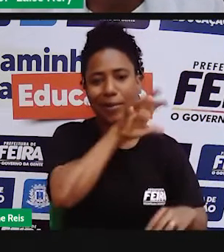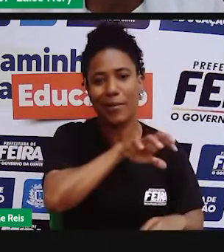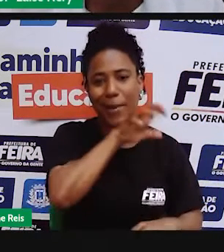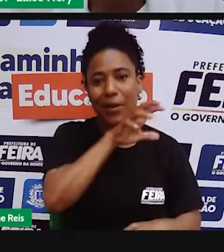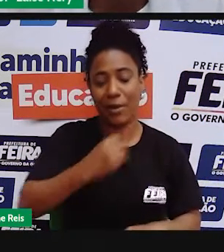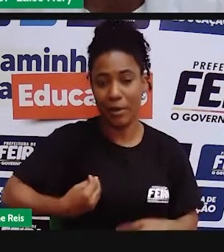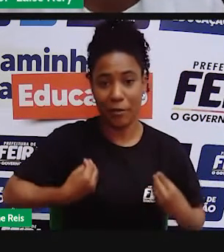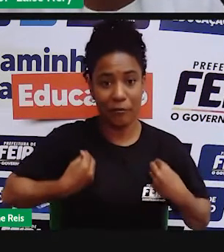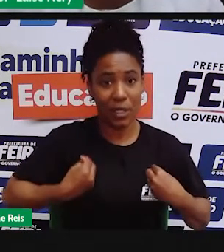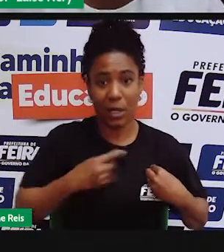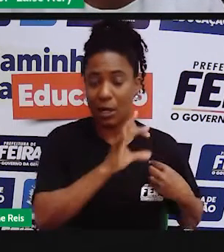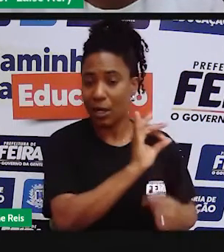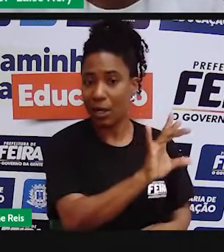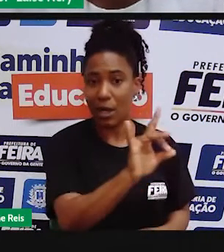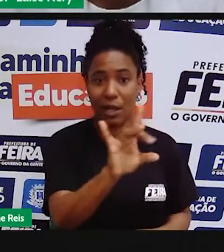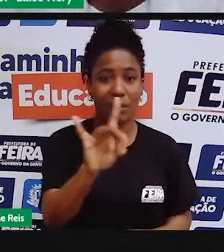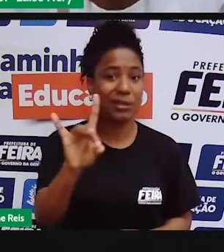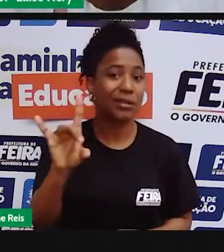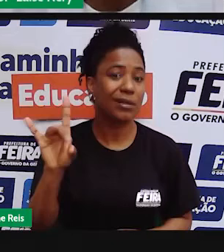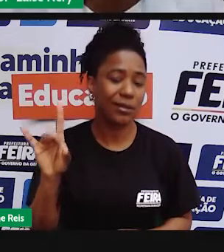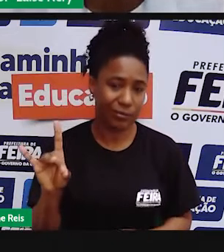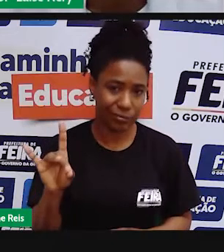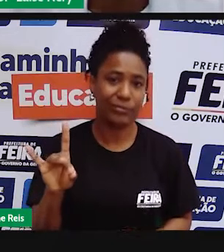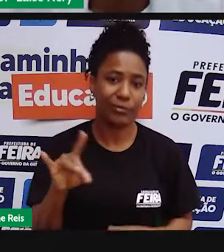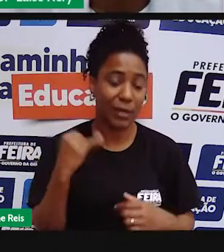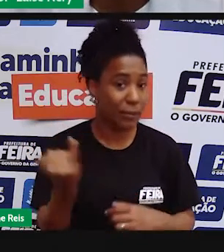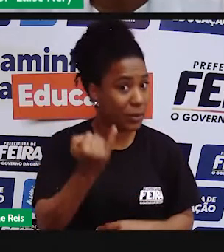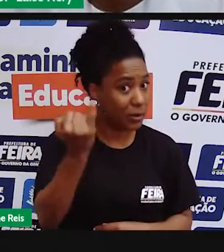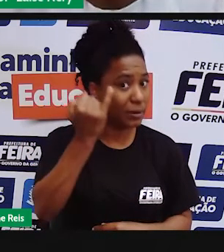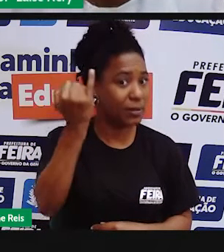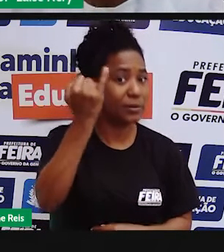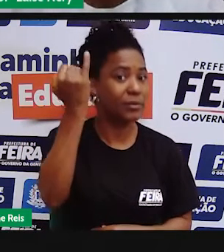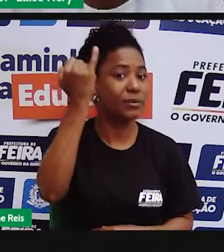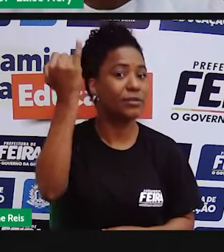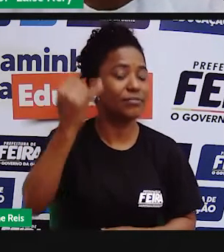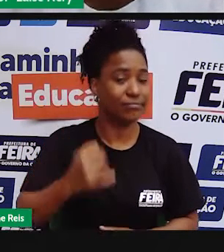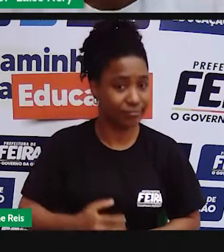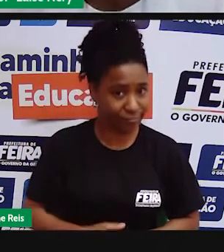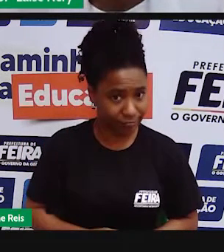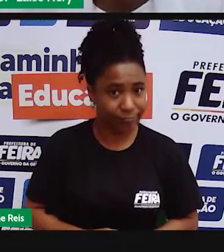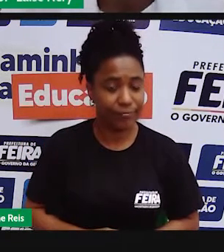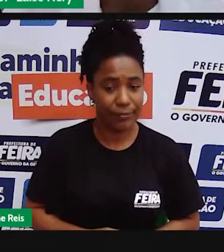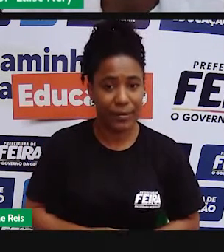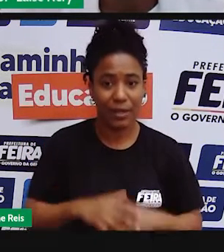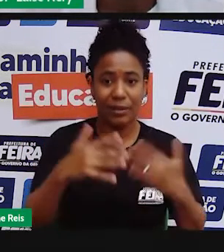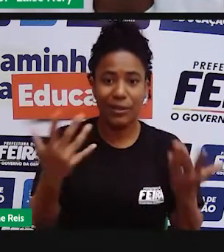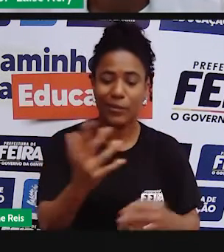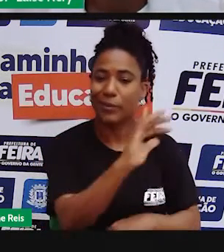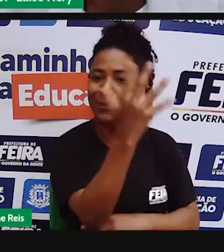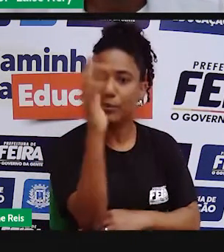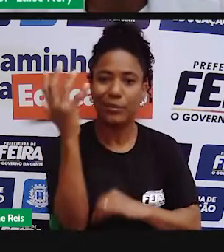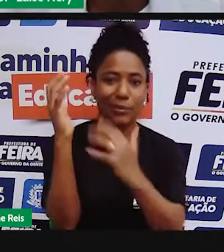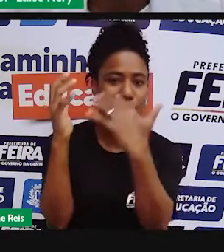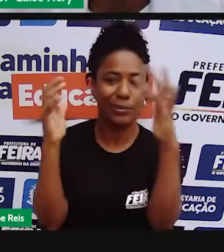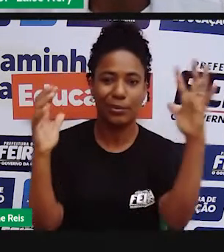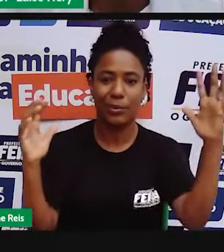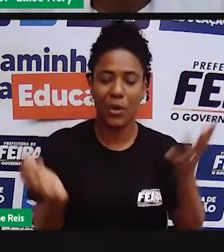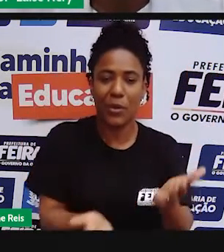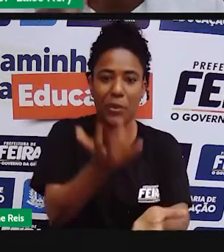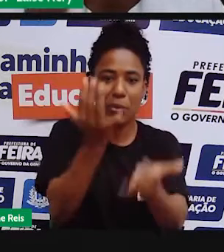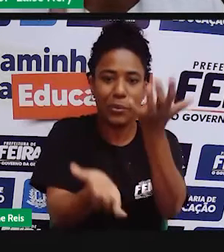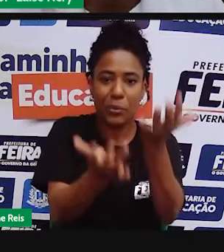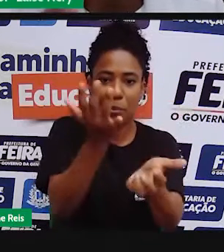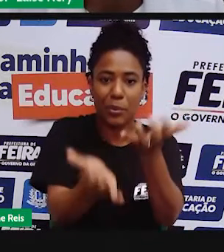tem sua função na natureza. E quando aquilo foi destruído, aqueles animais pararam de